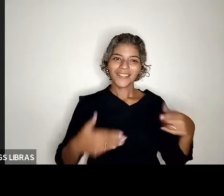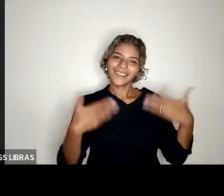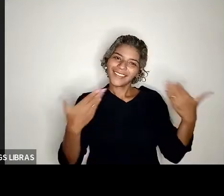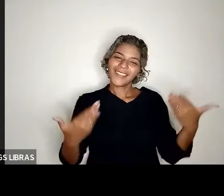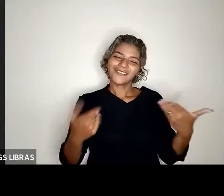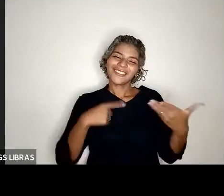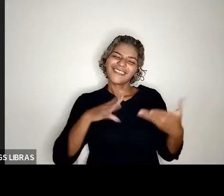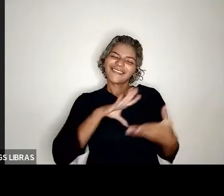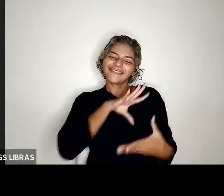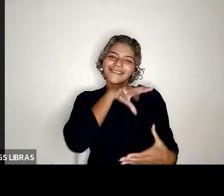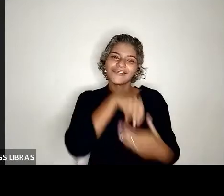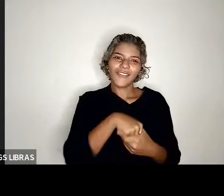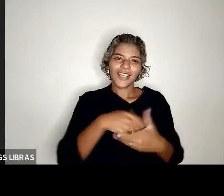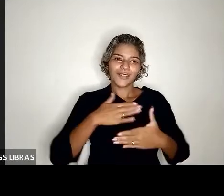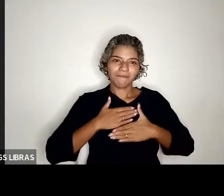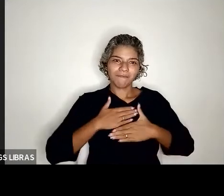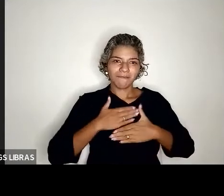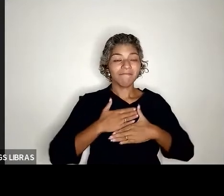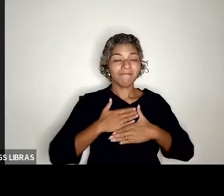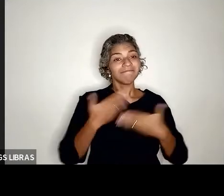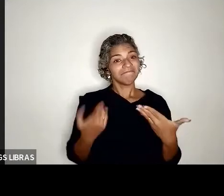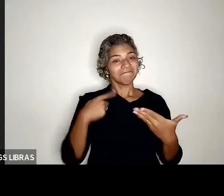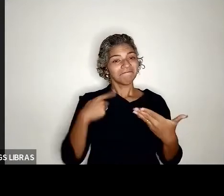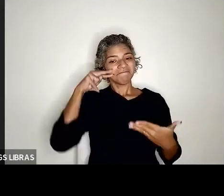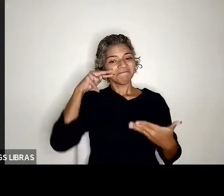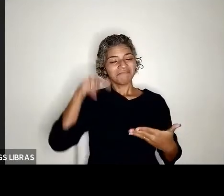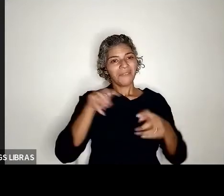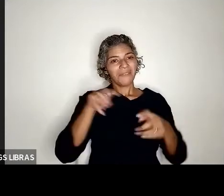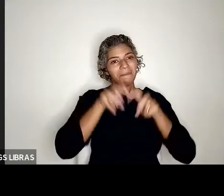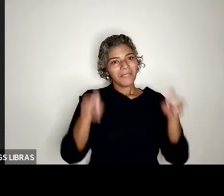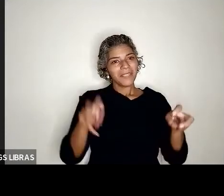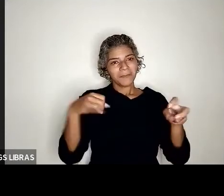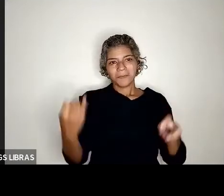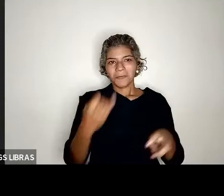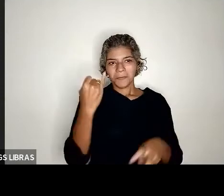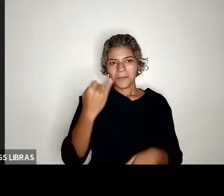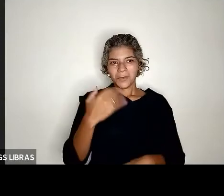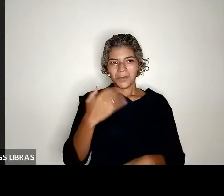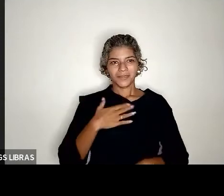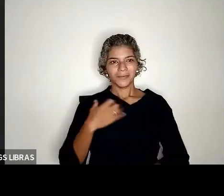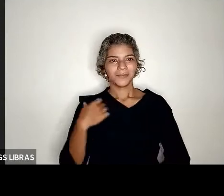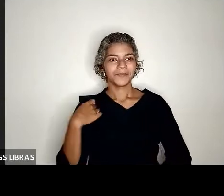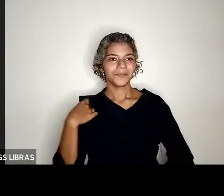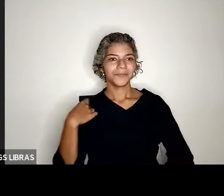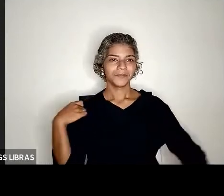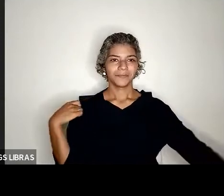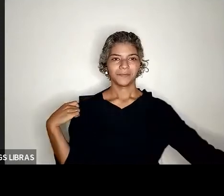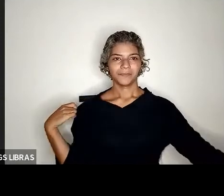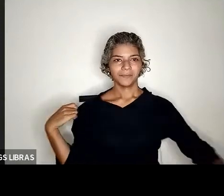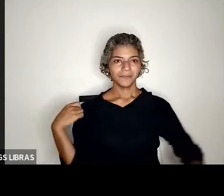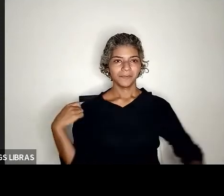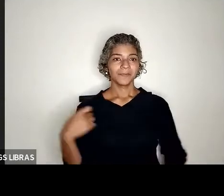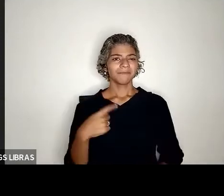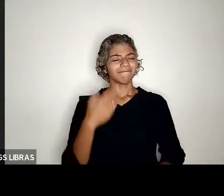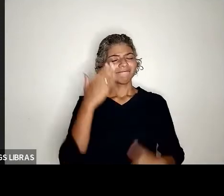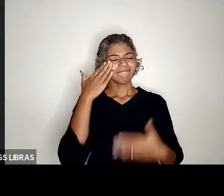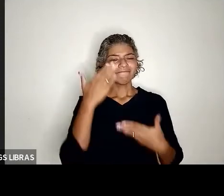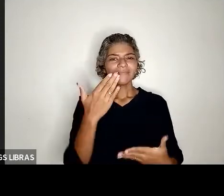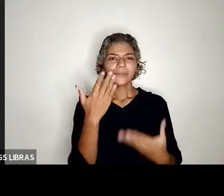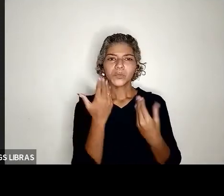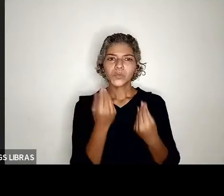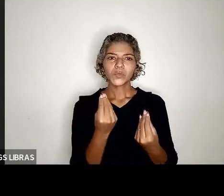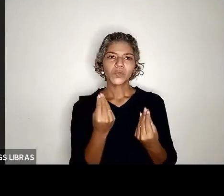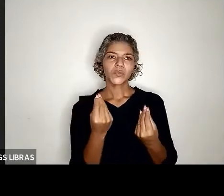essa construção dessa mesa foi muito importante. Agradeço muito